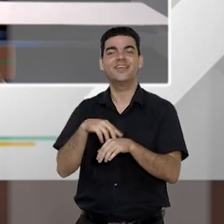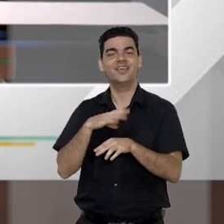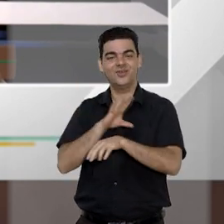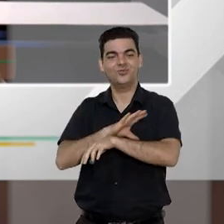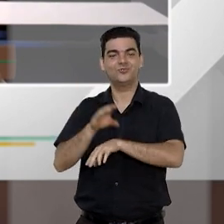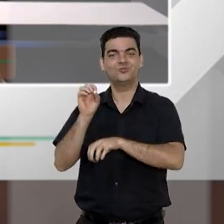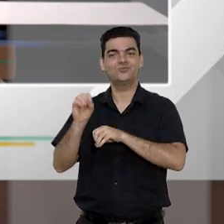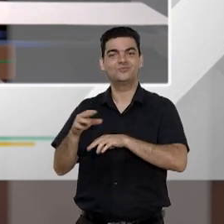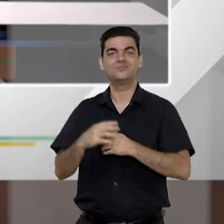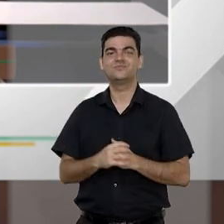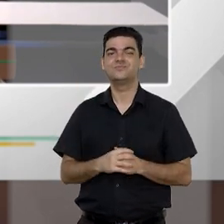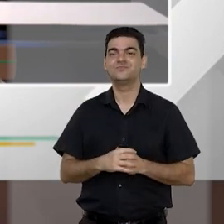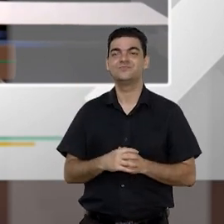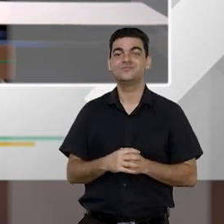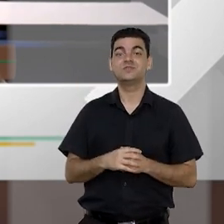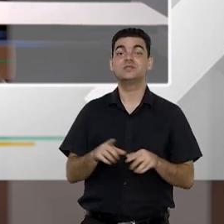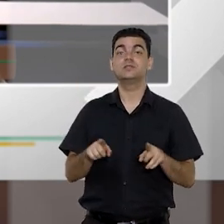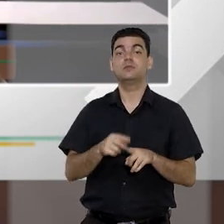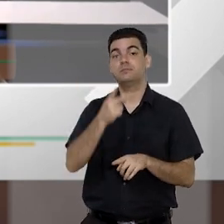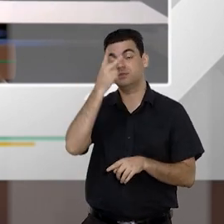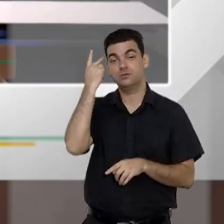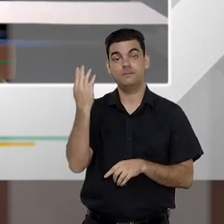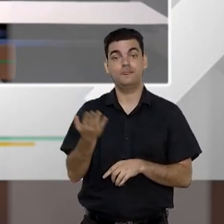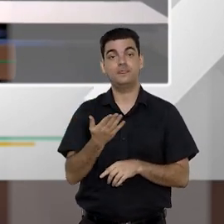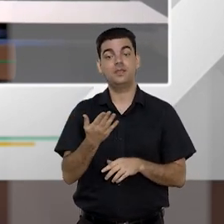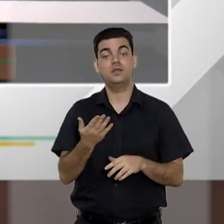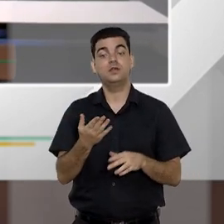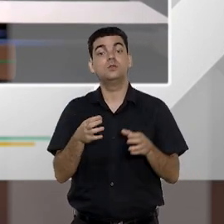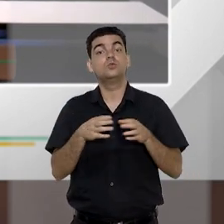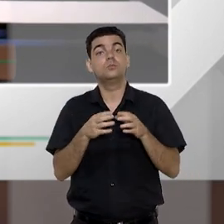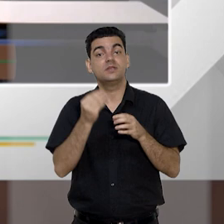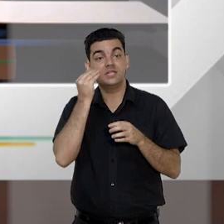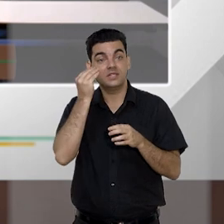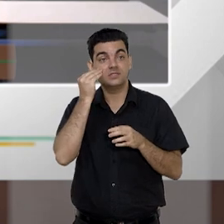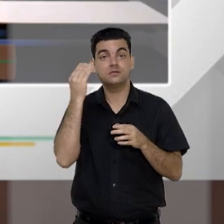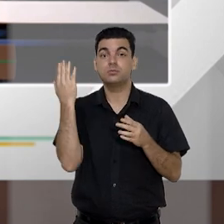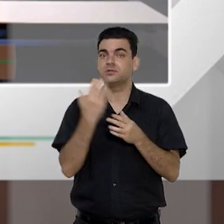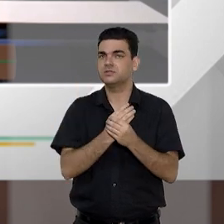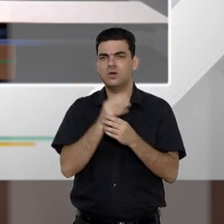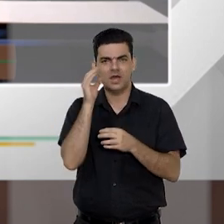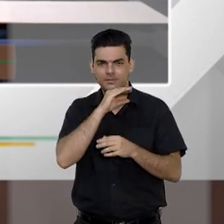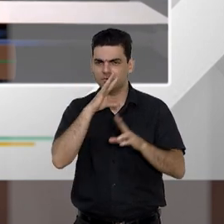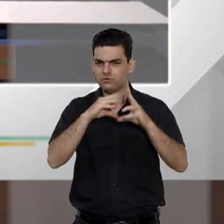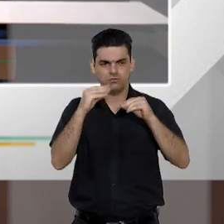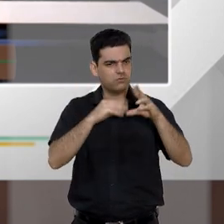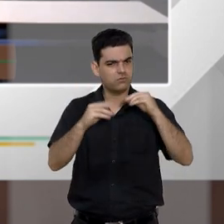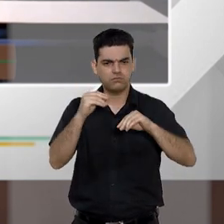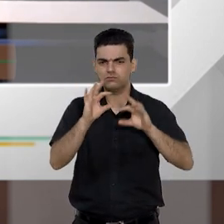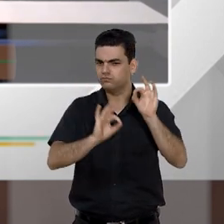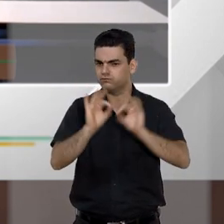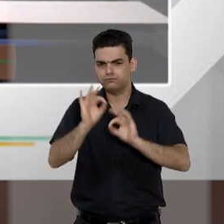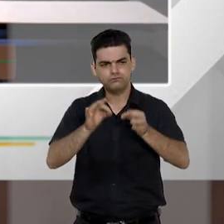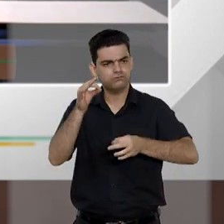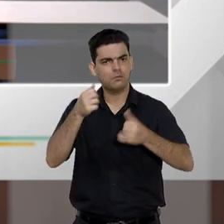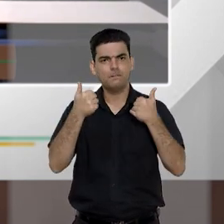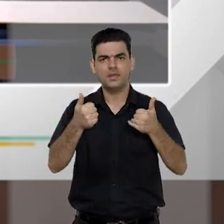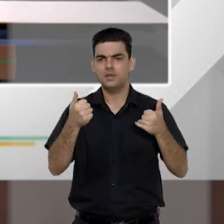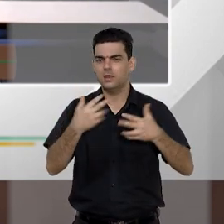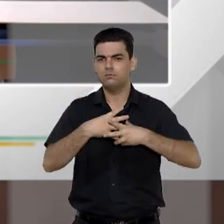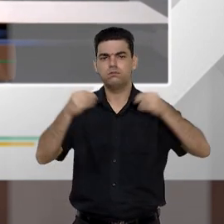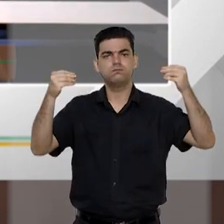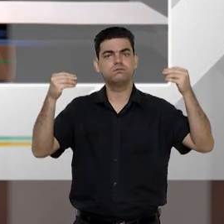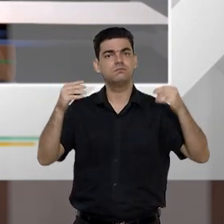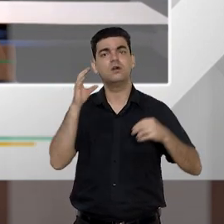de solução de conflitos, com a formação de mutirões, que também são